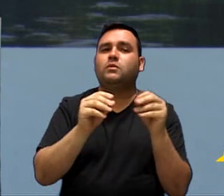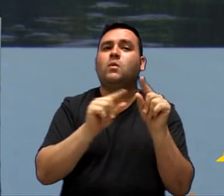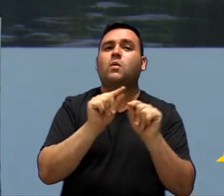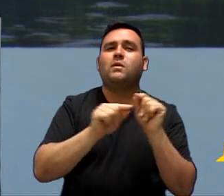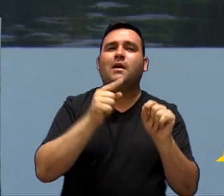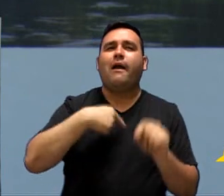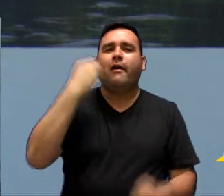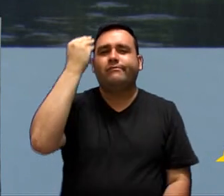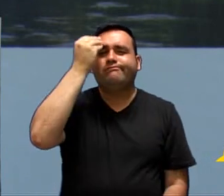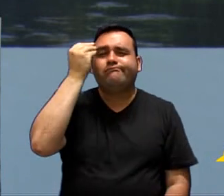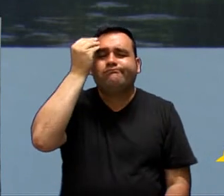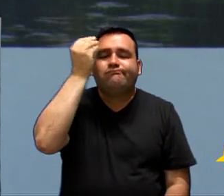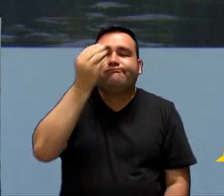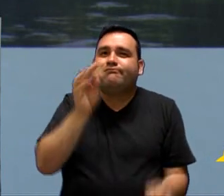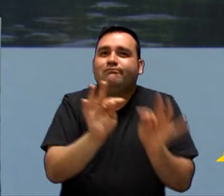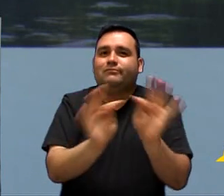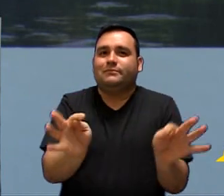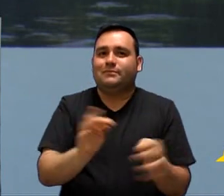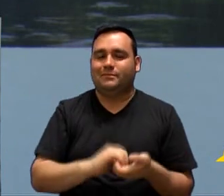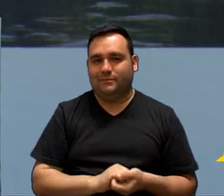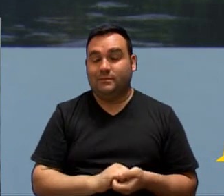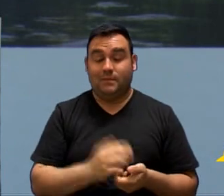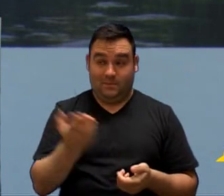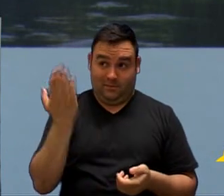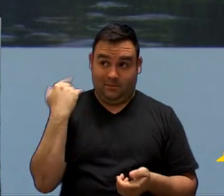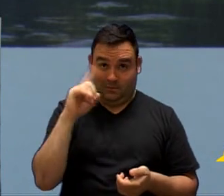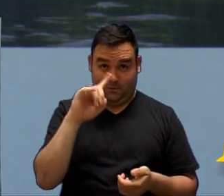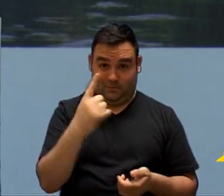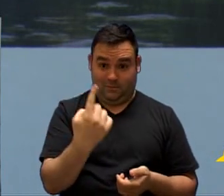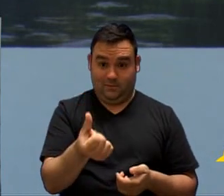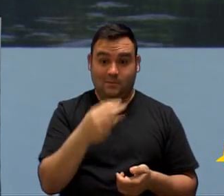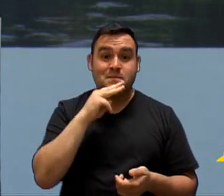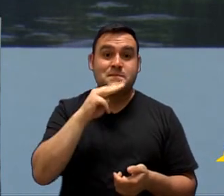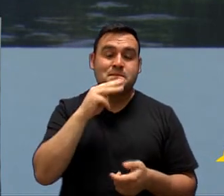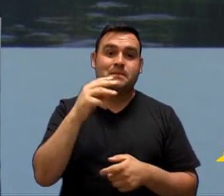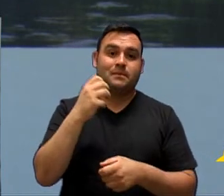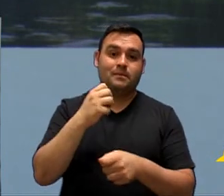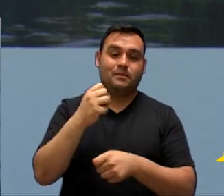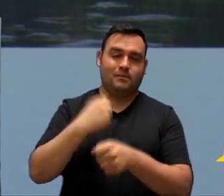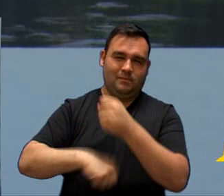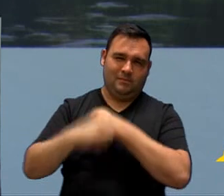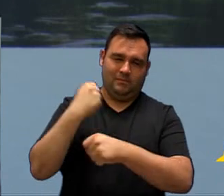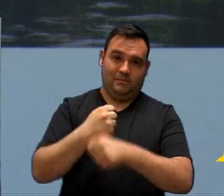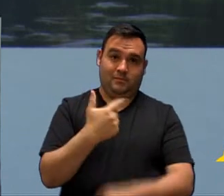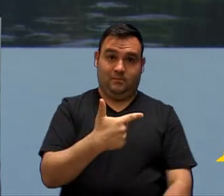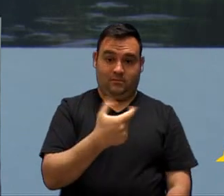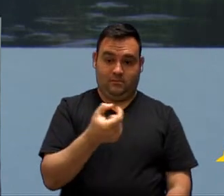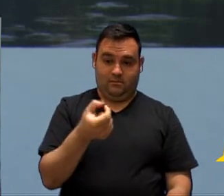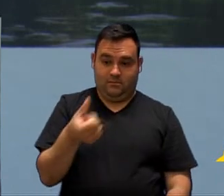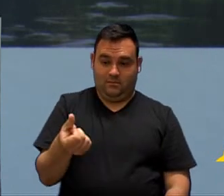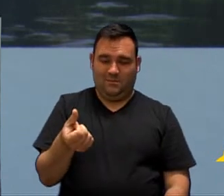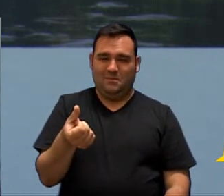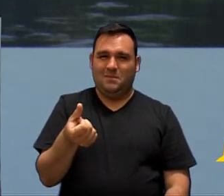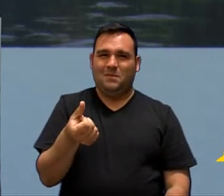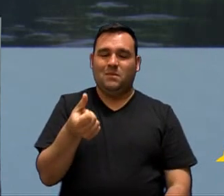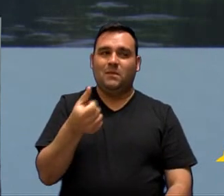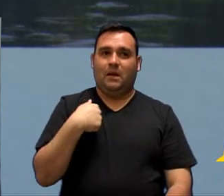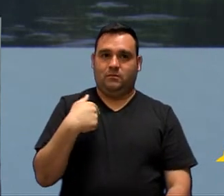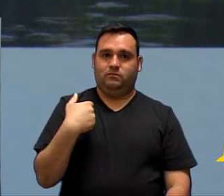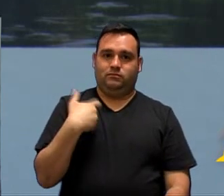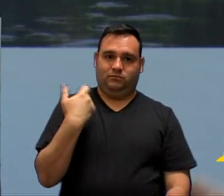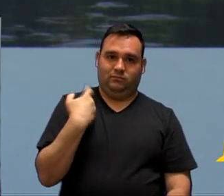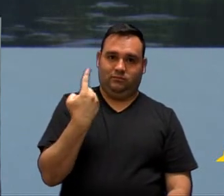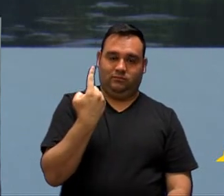pequena experiência, né? No dia 16 de março de 2006, aos 18